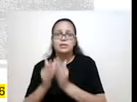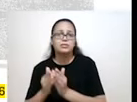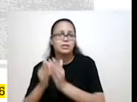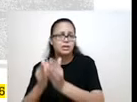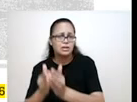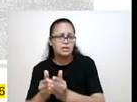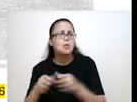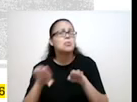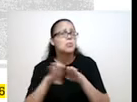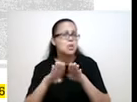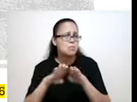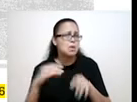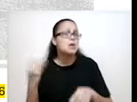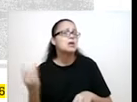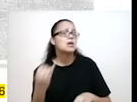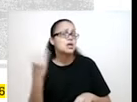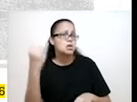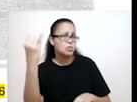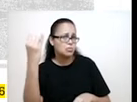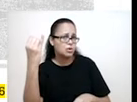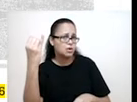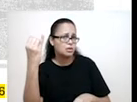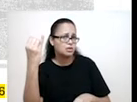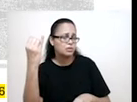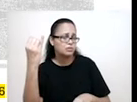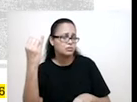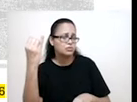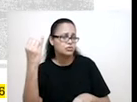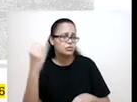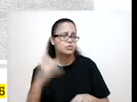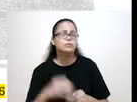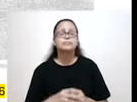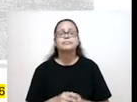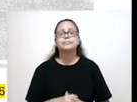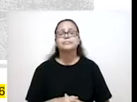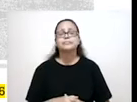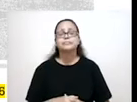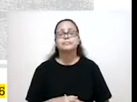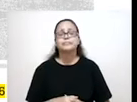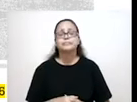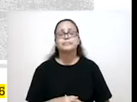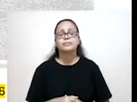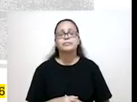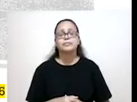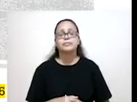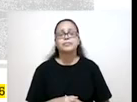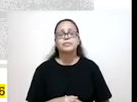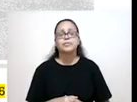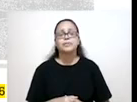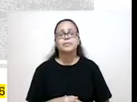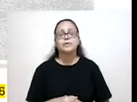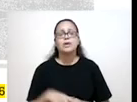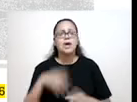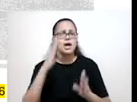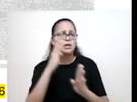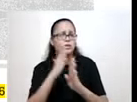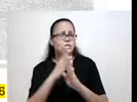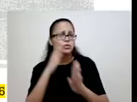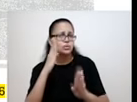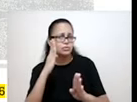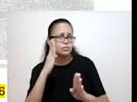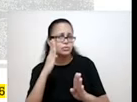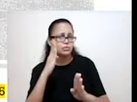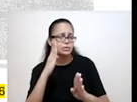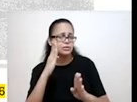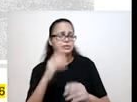muito importante nesse processo de aperfeiçoamento, né, do método científico. As descobertas de Copérnico